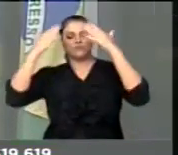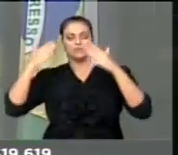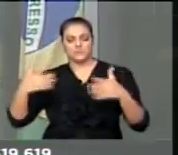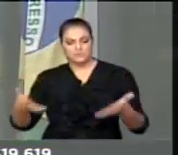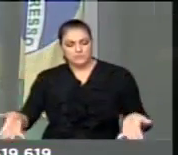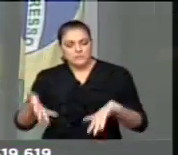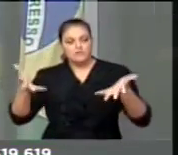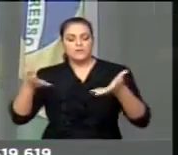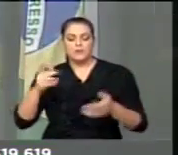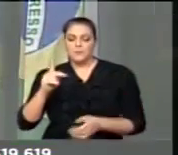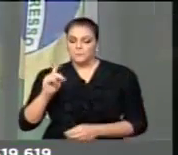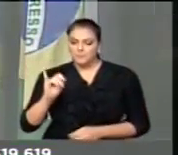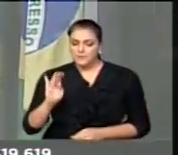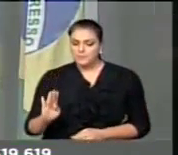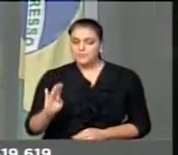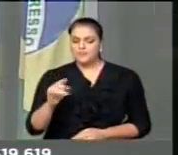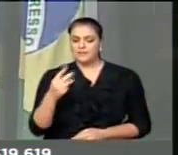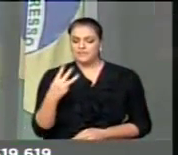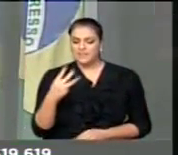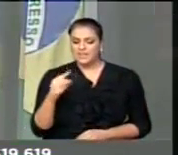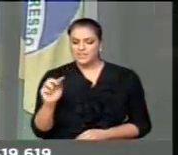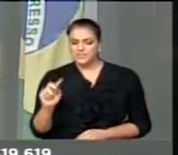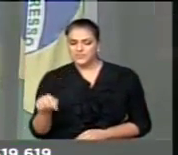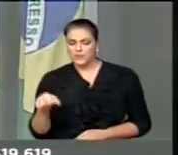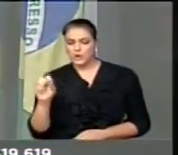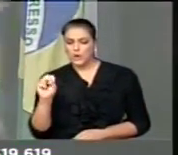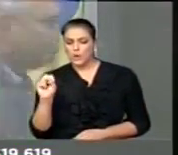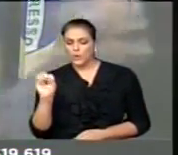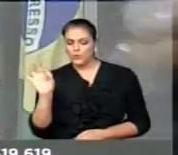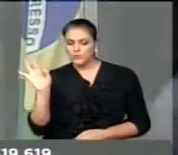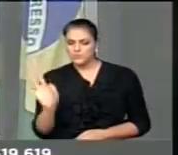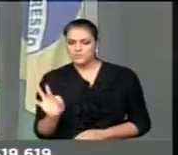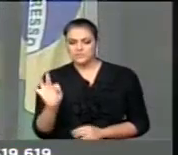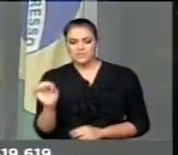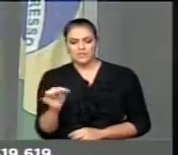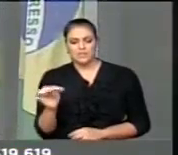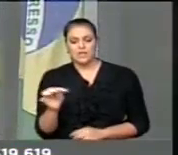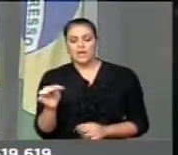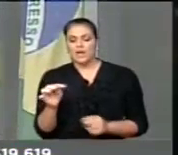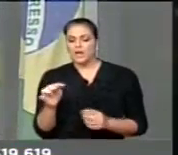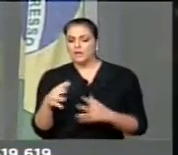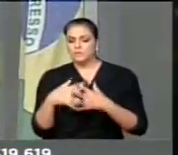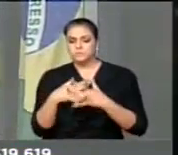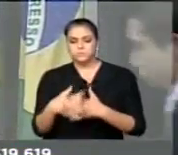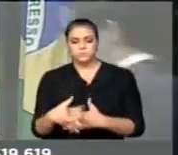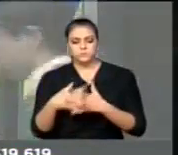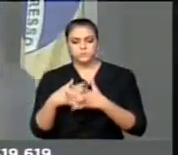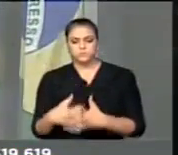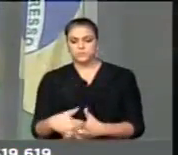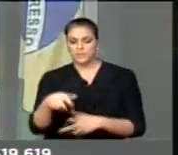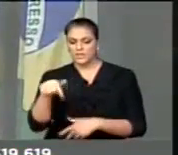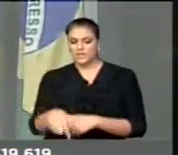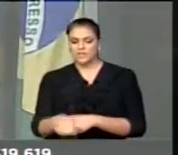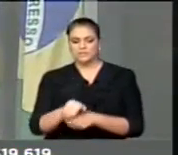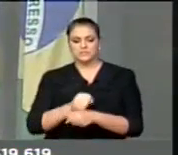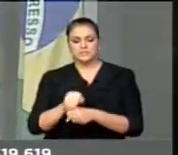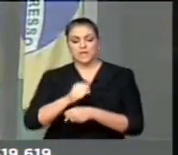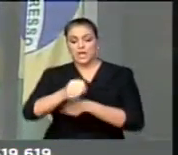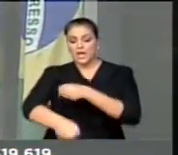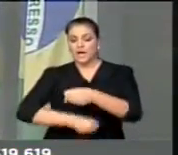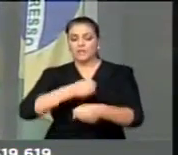PIB retraído em 3,8%. Nós estamos vivendo o caos no ano de 2016 e já perdemos o